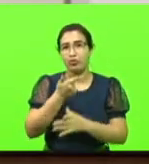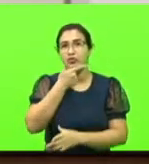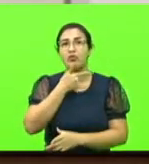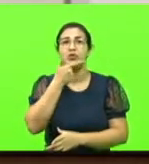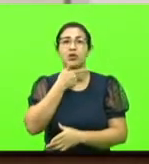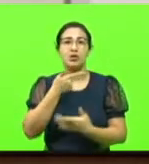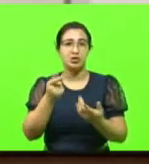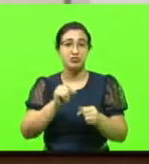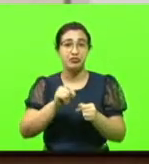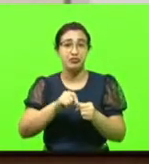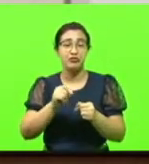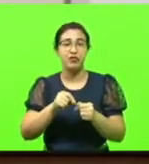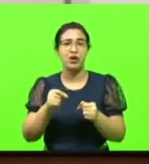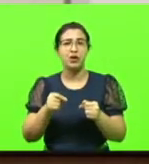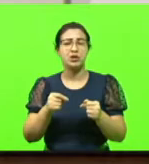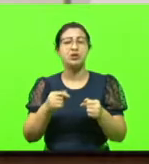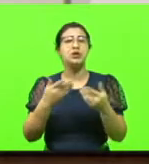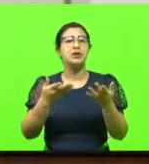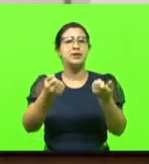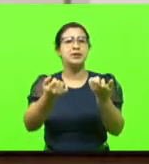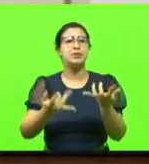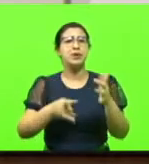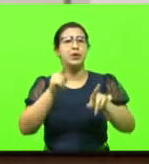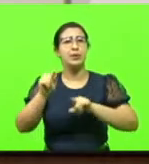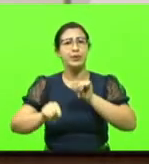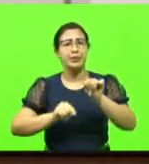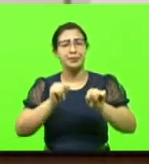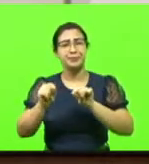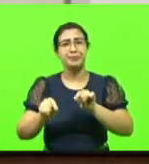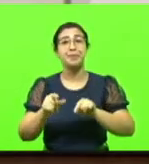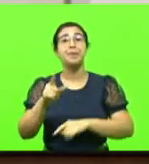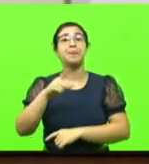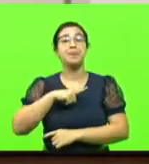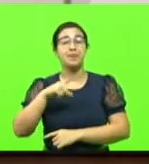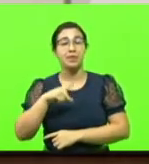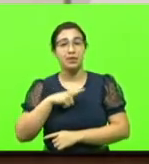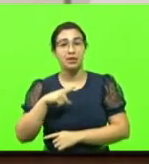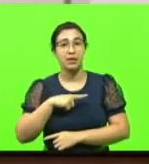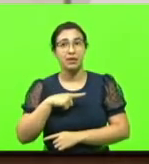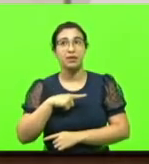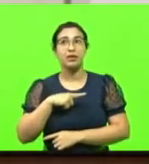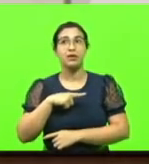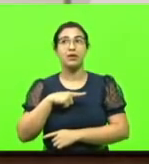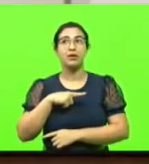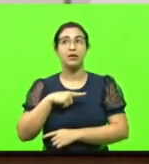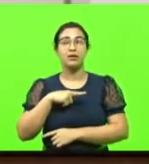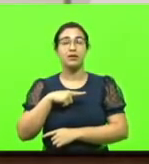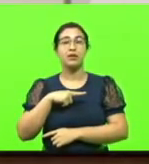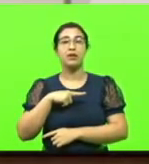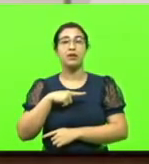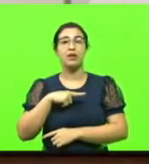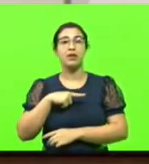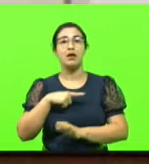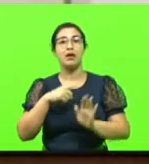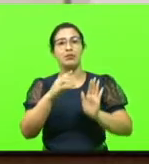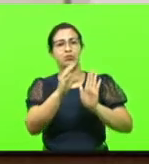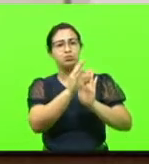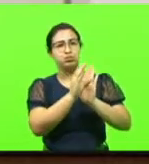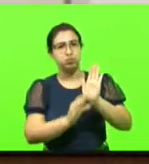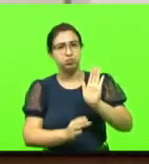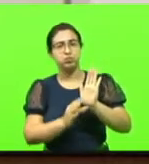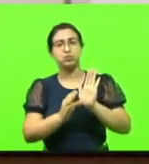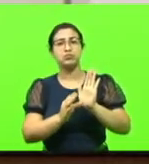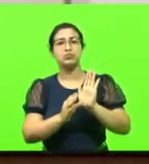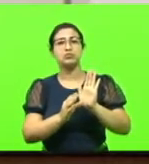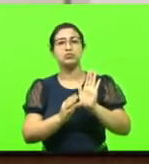artesanal. E prevê o quê? Que tem que... Previa que tinha que ter conceito ali, uma etiqueta, como um